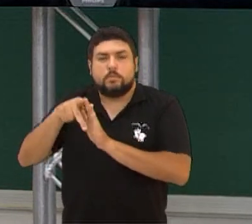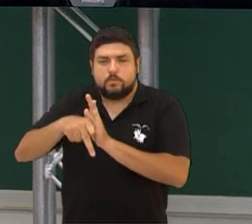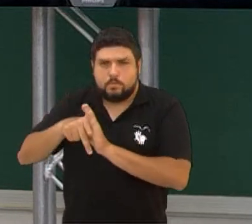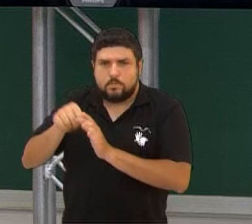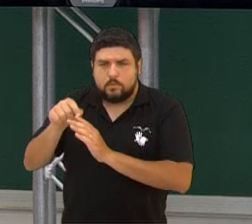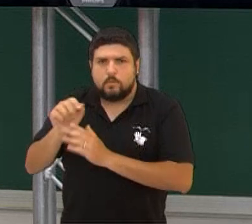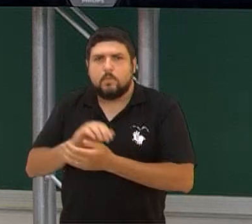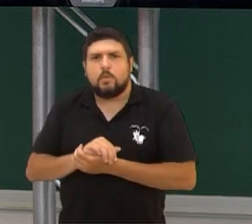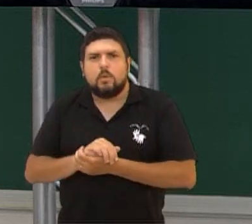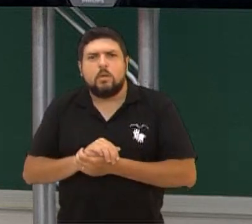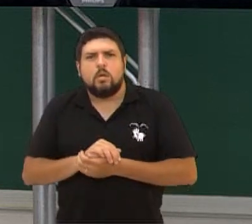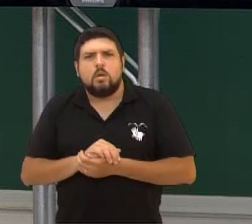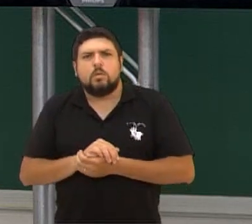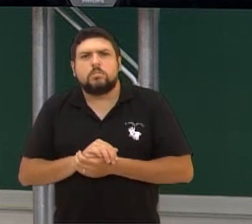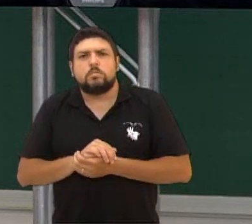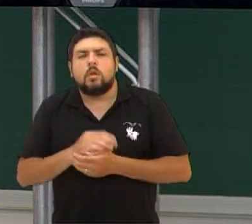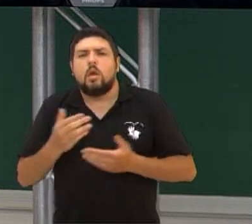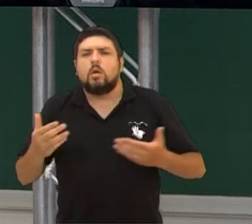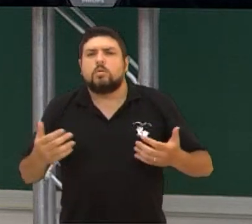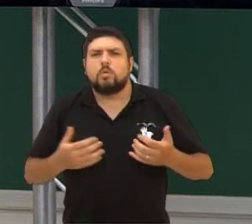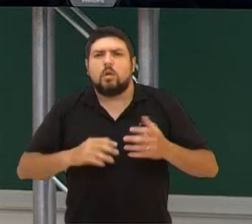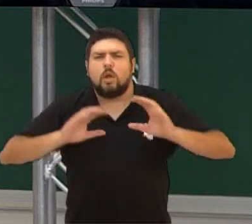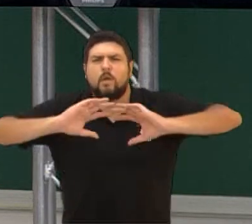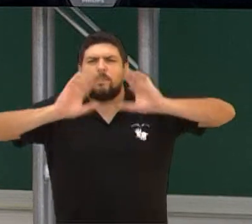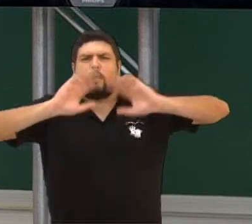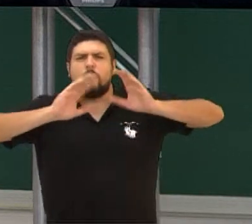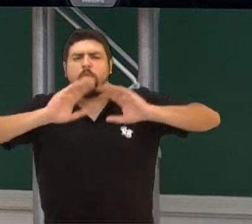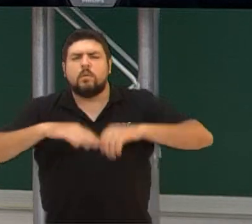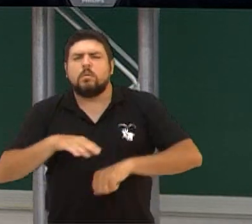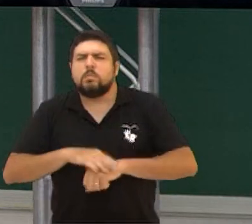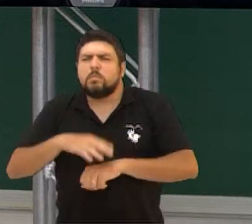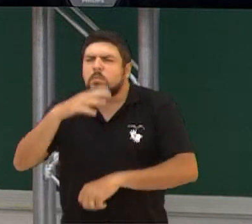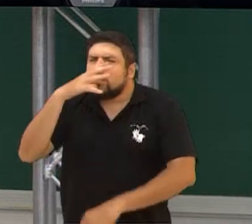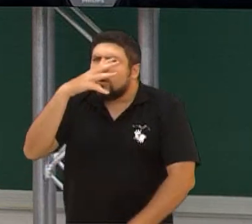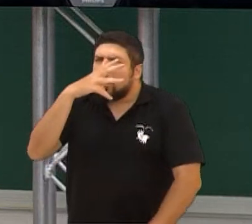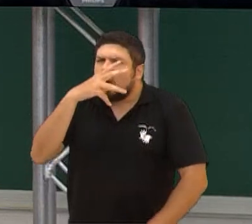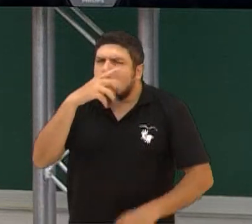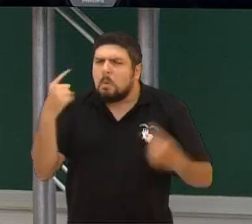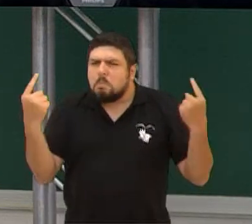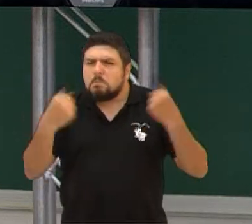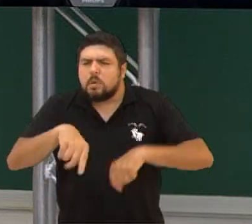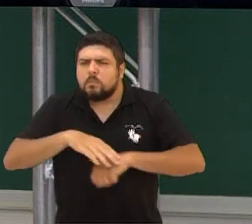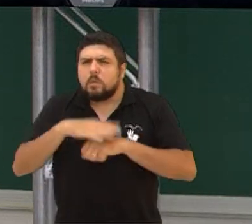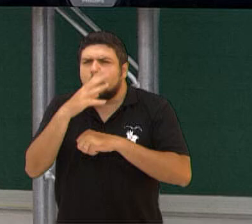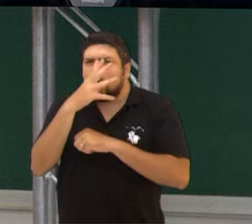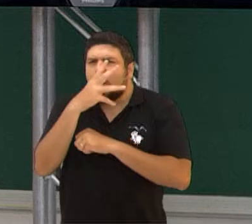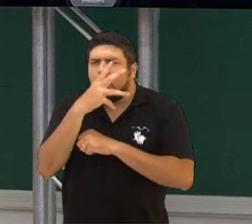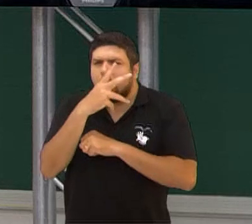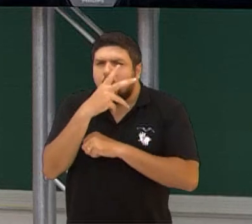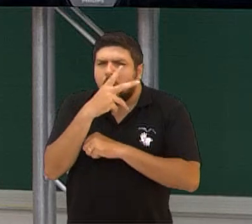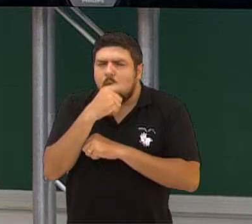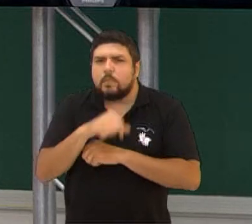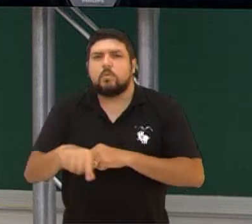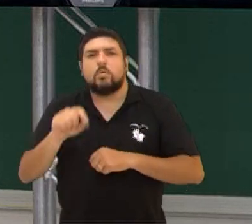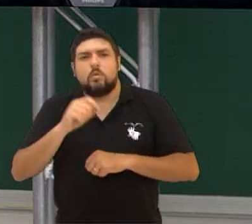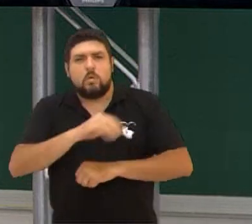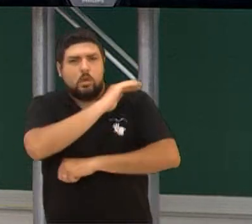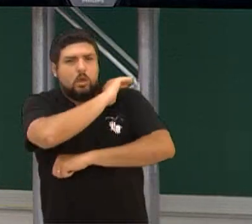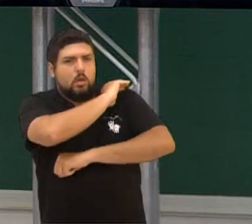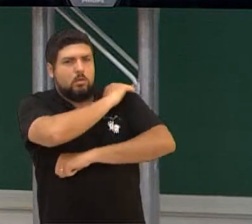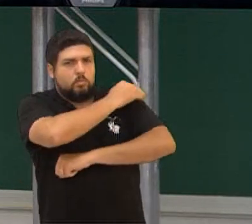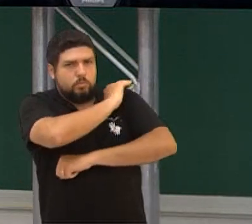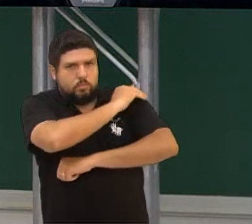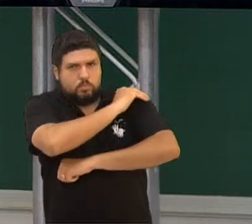qual que foi o jogo mais longo da história. Então, o jogo mais longo da história foi entre Polônia e